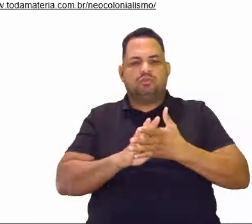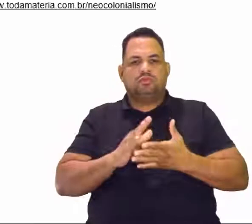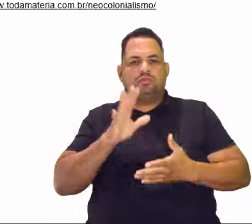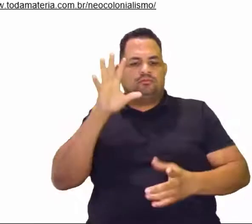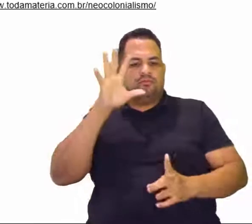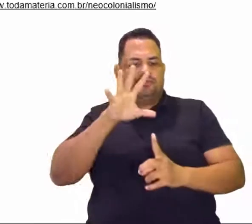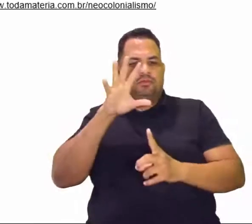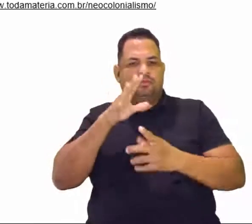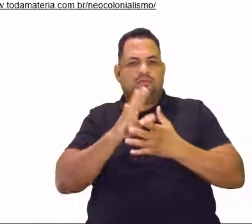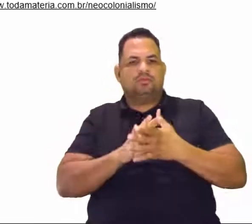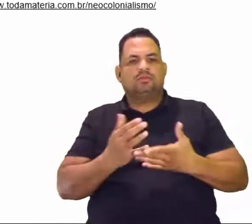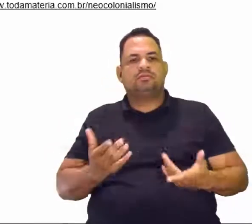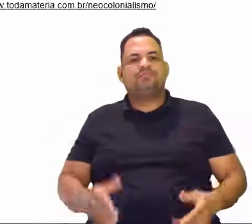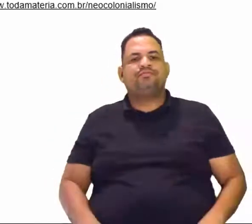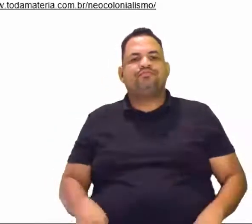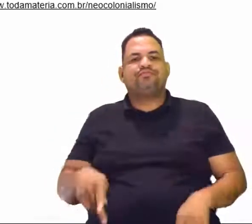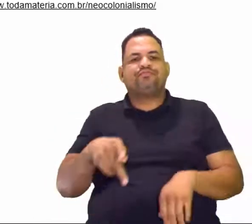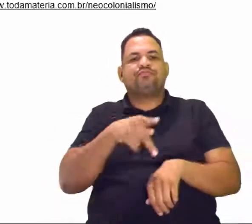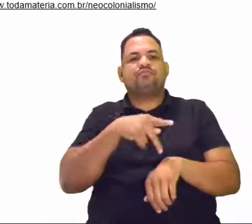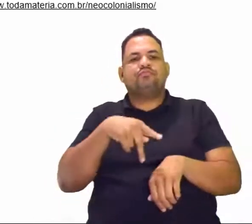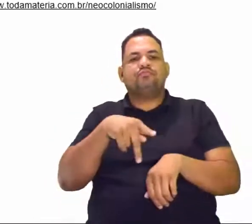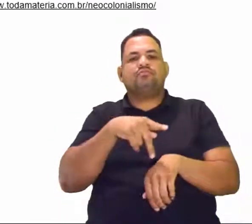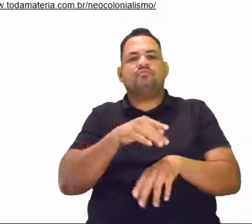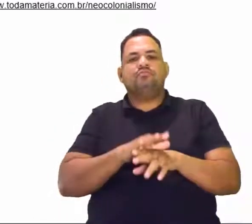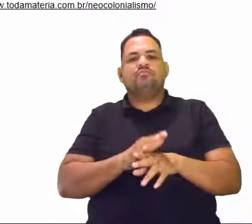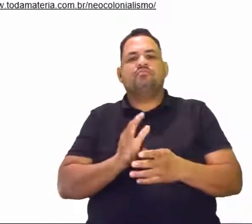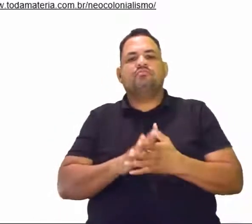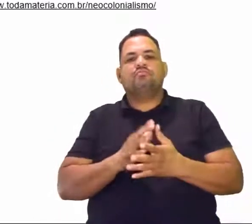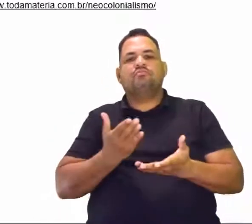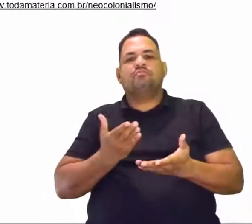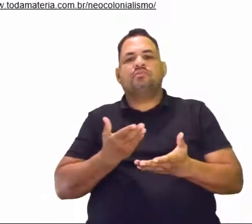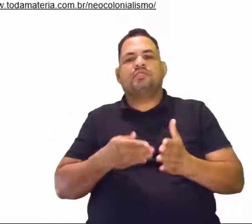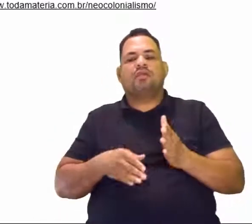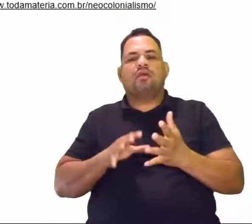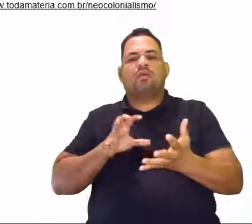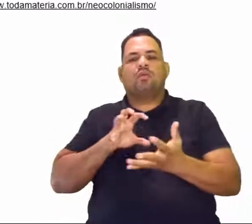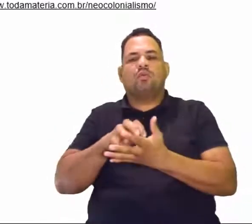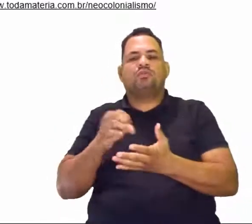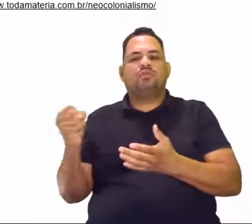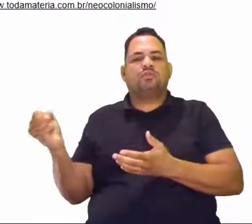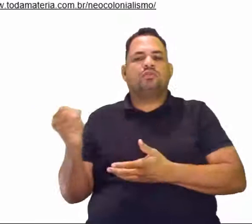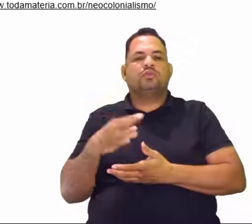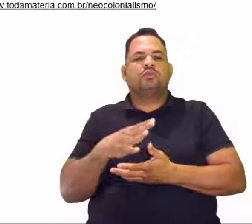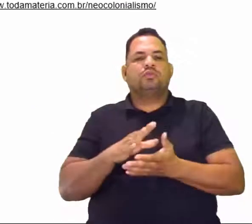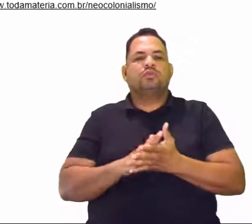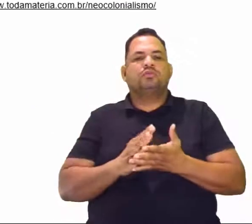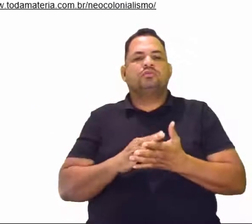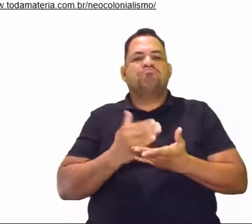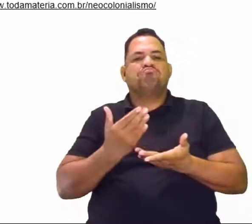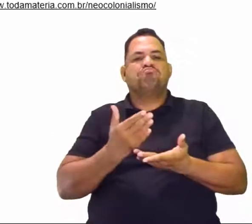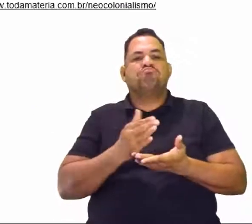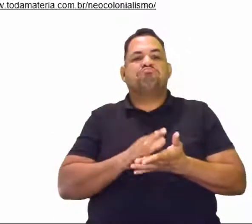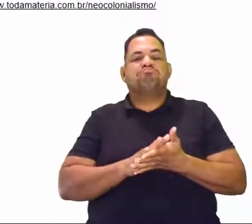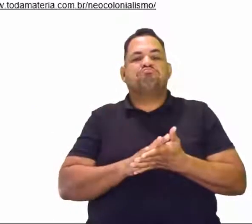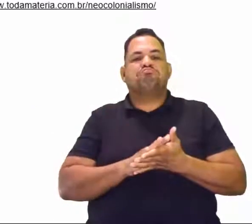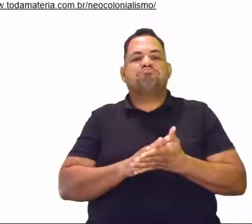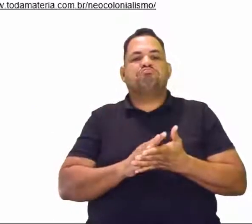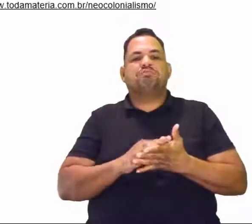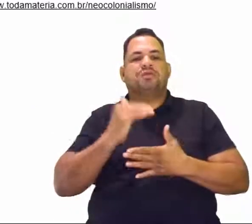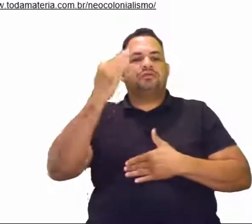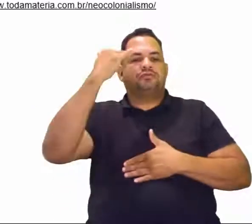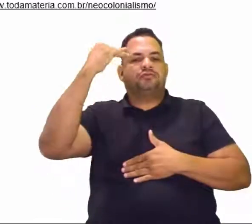esses países então dentre os países que se lançaram à conquista neo-colonialista o mais bem-sucedido